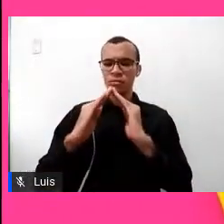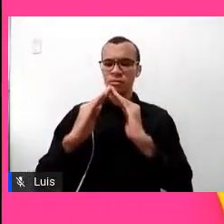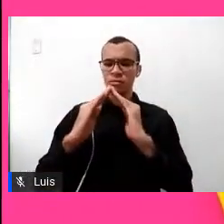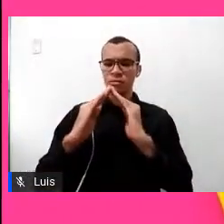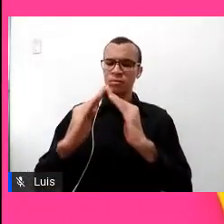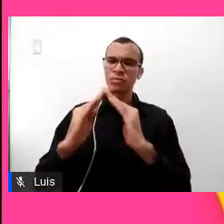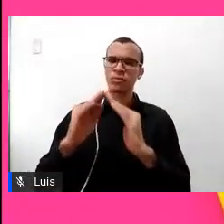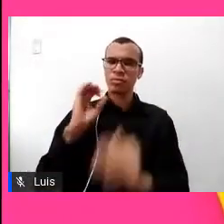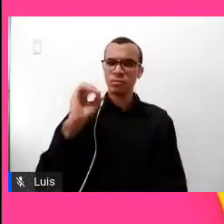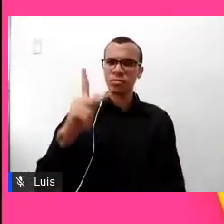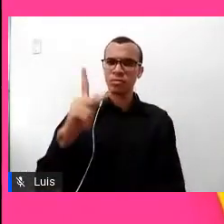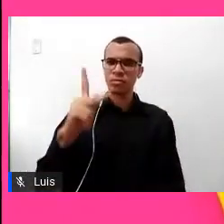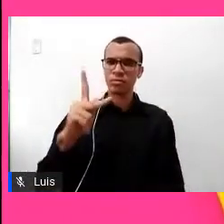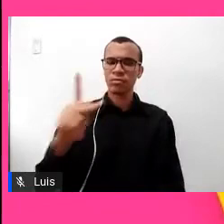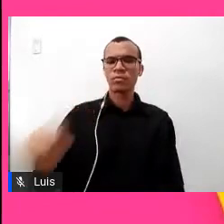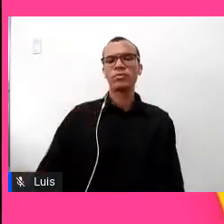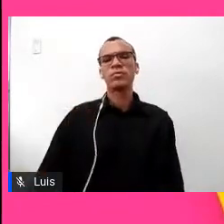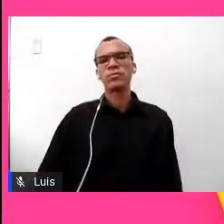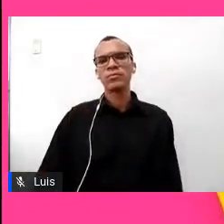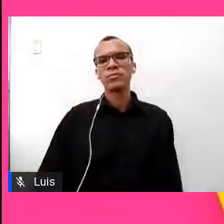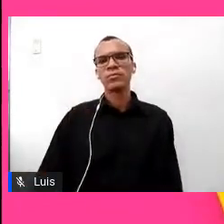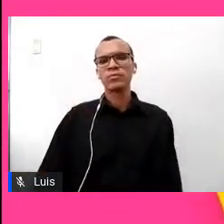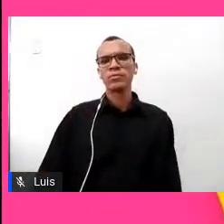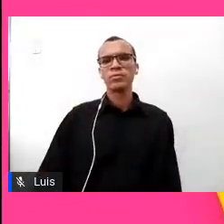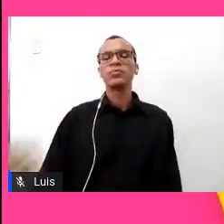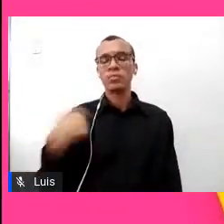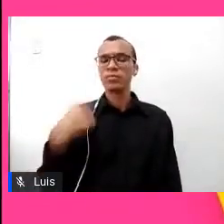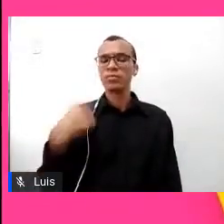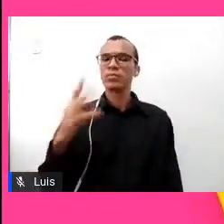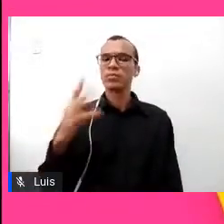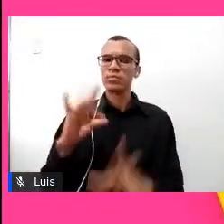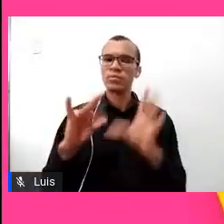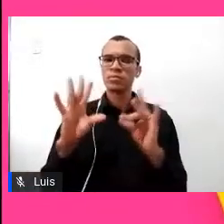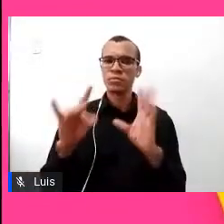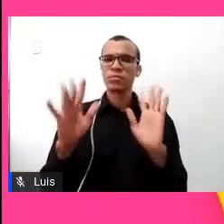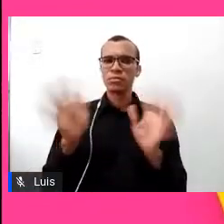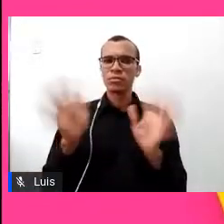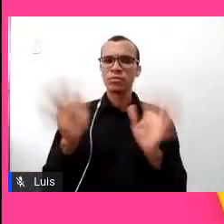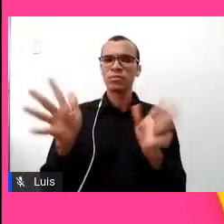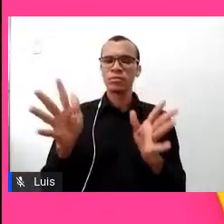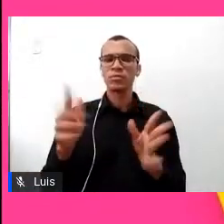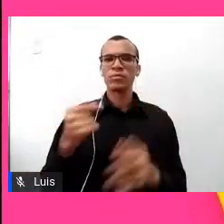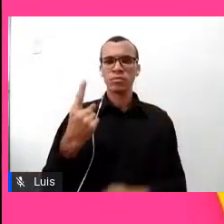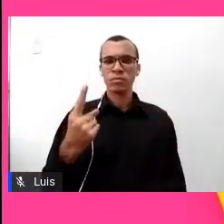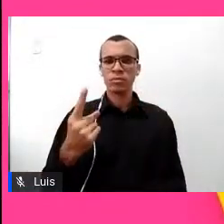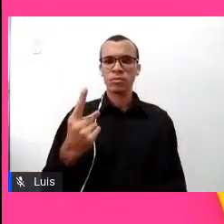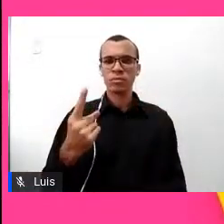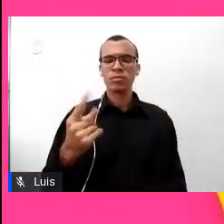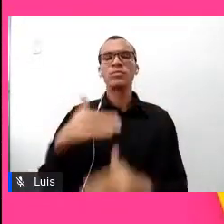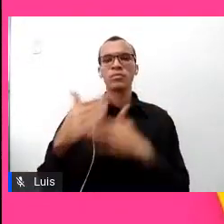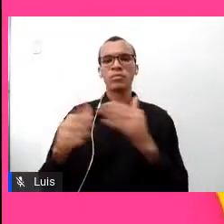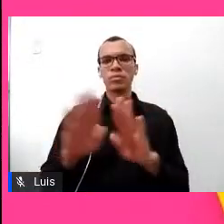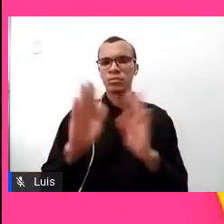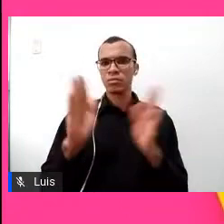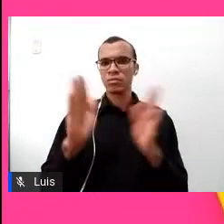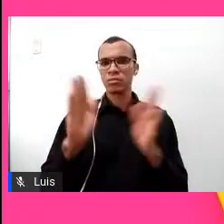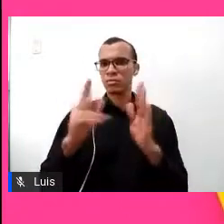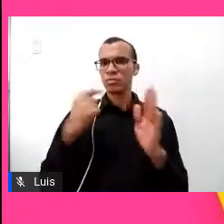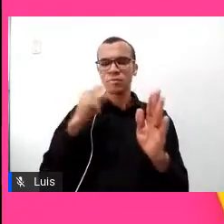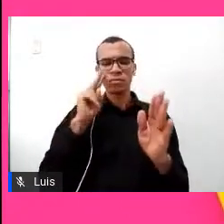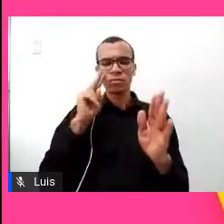Ok? Então, aqui eu colei, então, uma parte, aí ele vai ficar aberto aqui, eu vou poder ver para